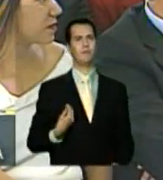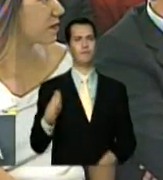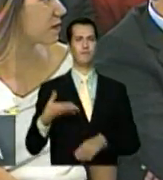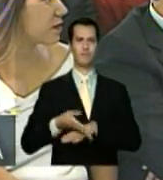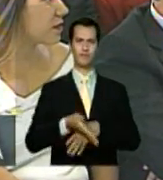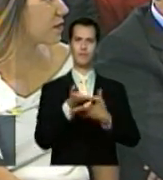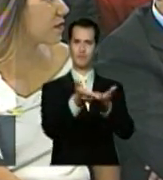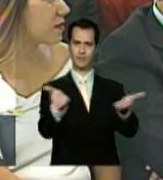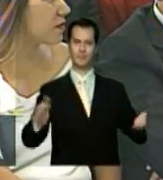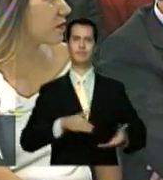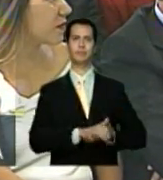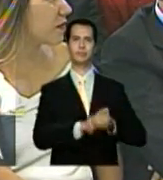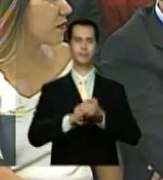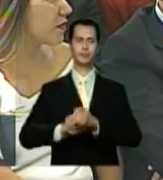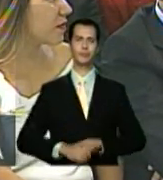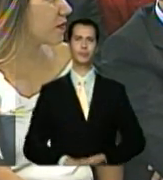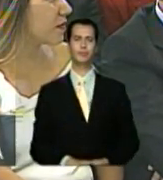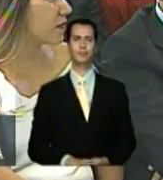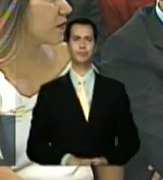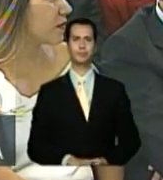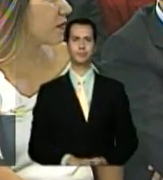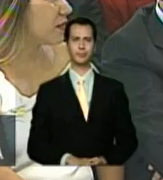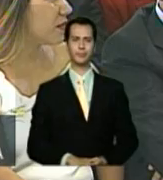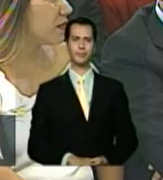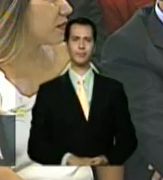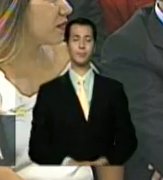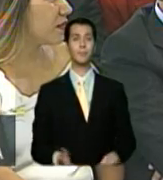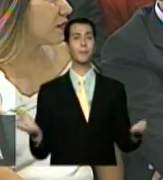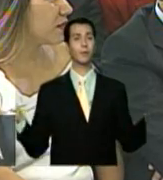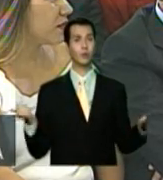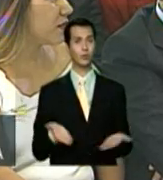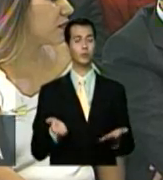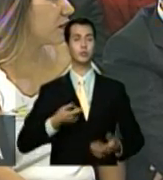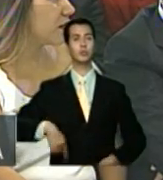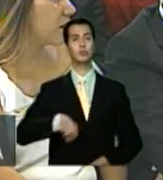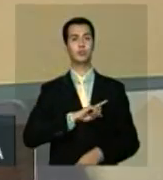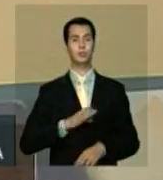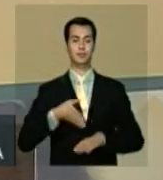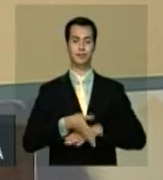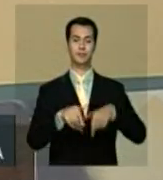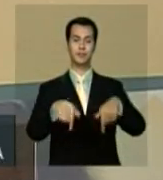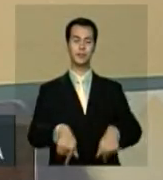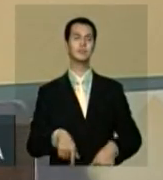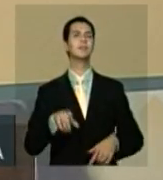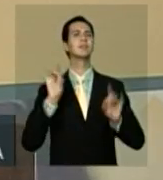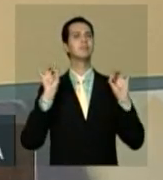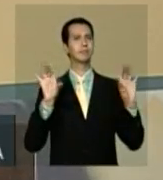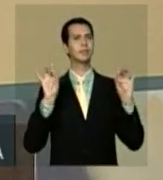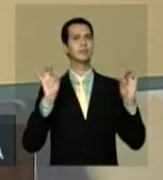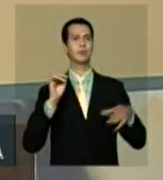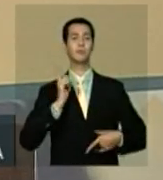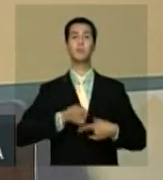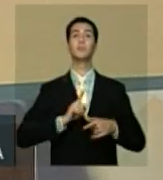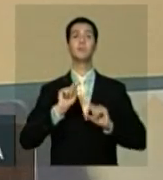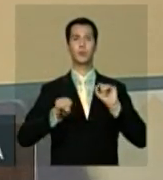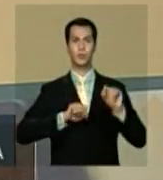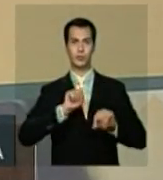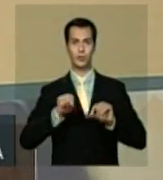eu acredito que nós estamos aqui num momento muito especial porque aqui nós